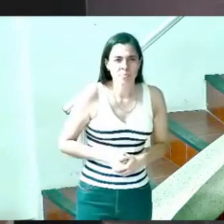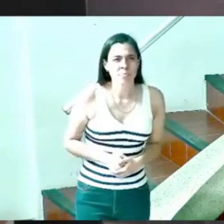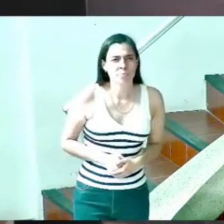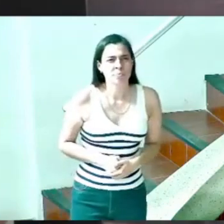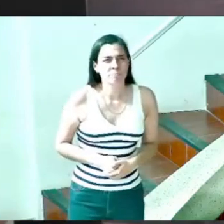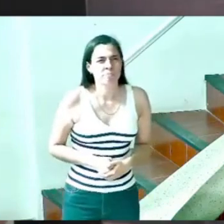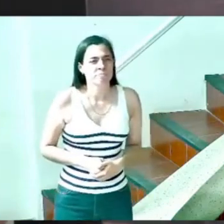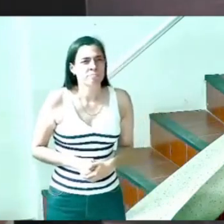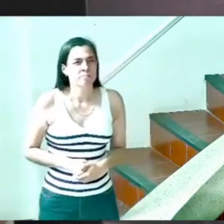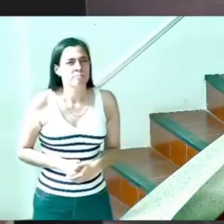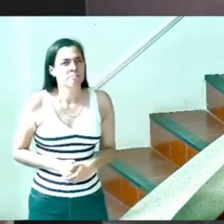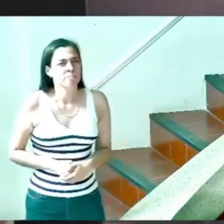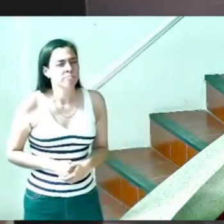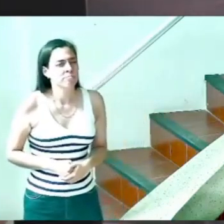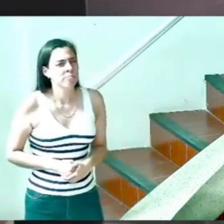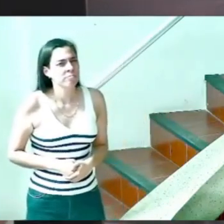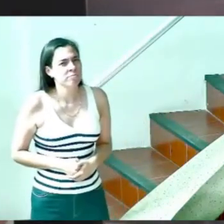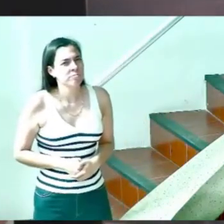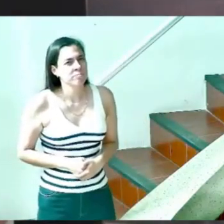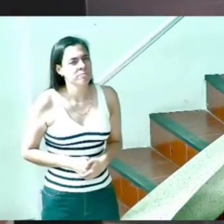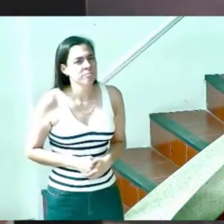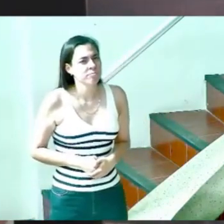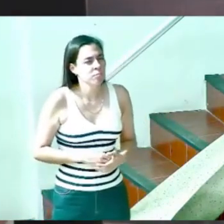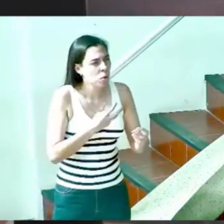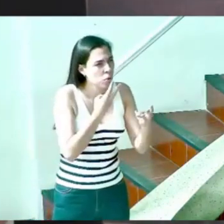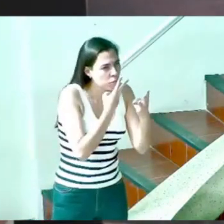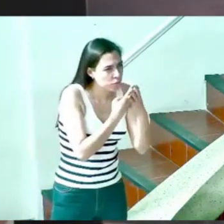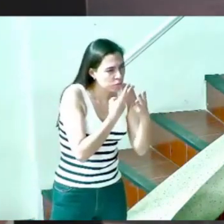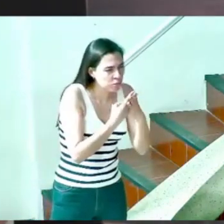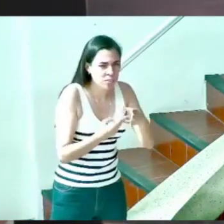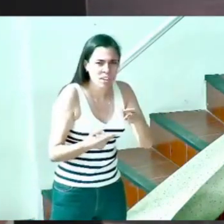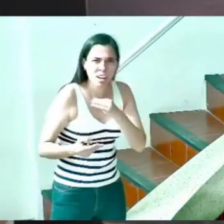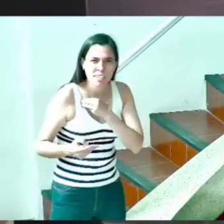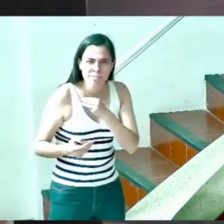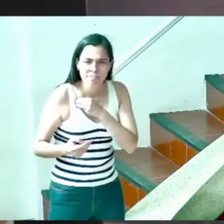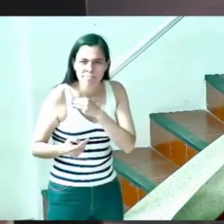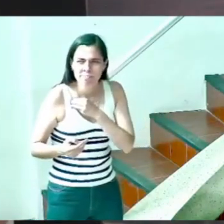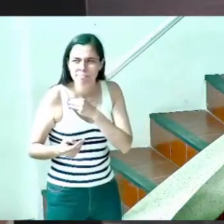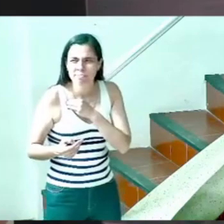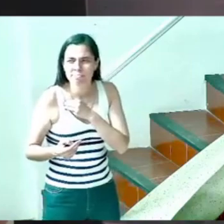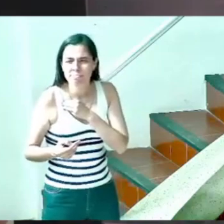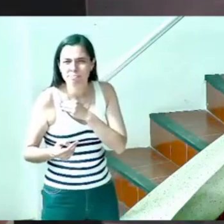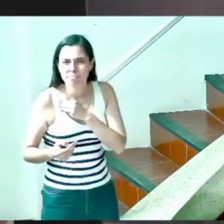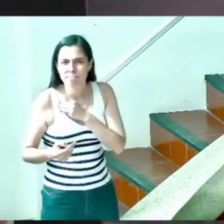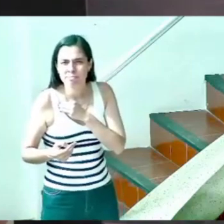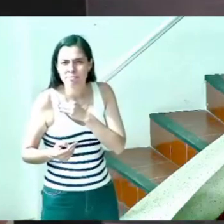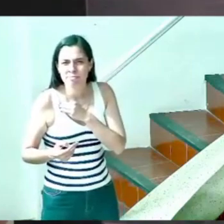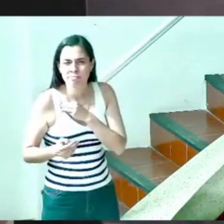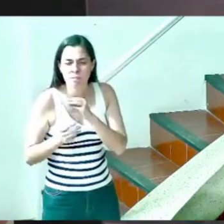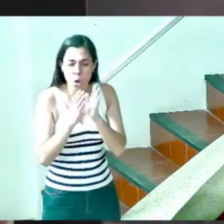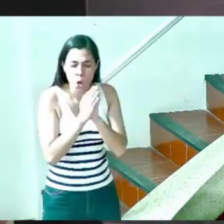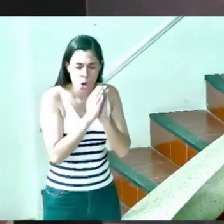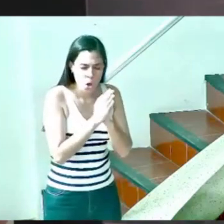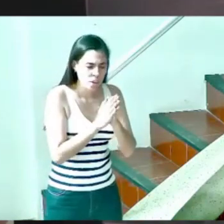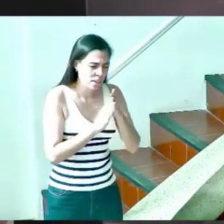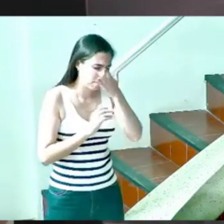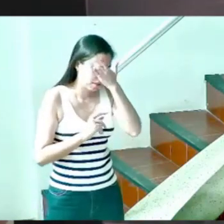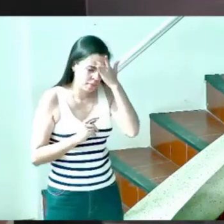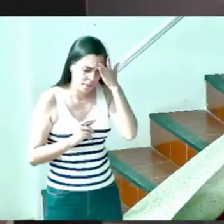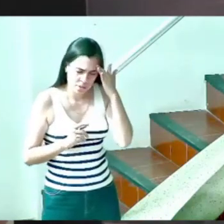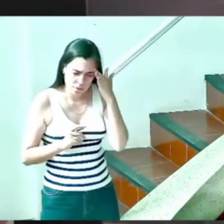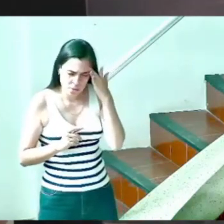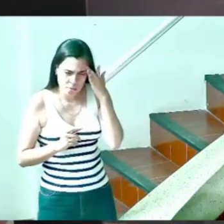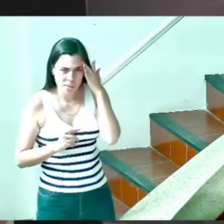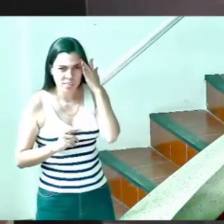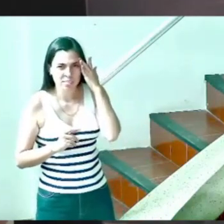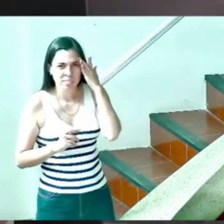a graça do Pai, um momento onde você confessa pecados, onde você ora por aqueles que te feriram,